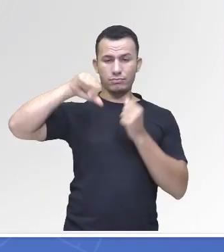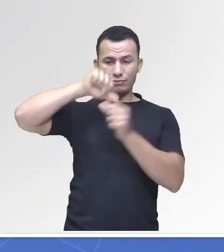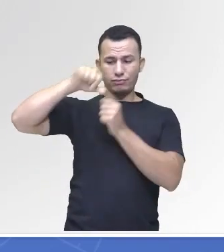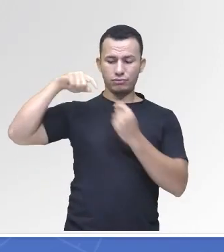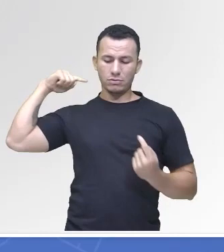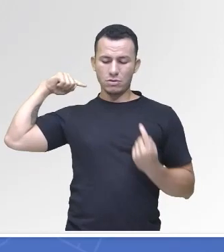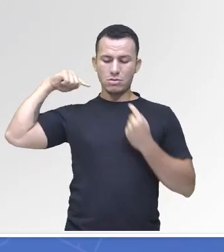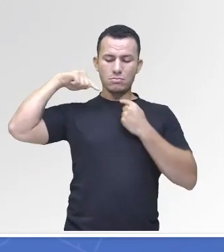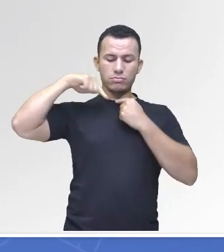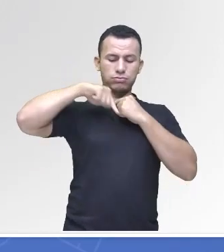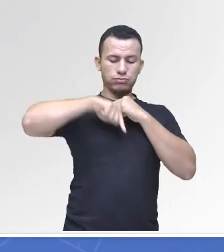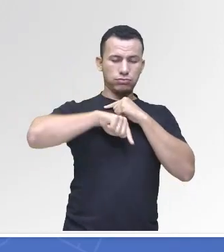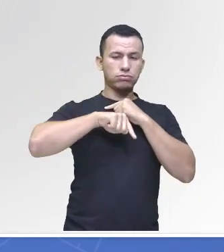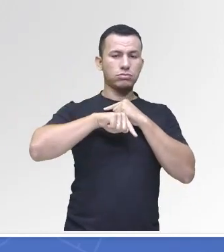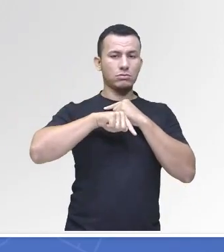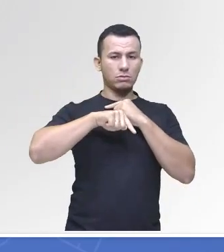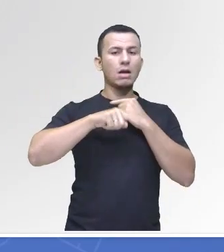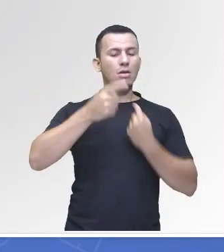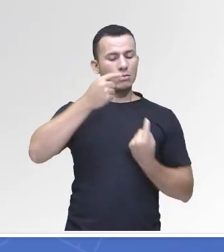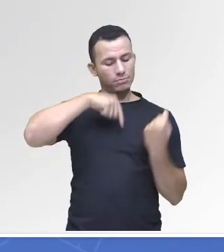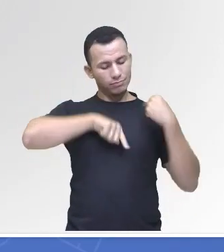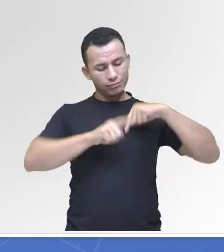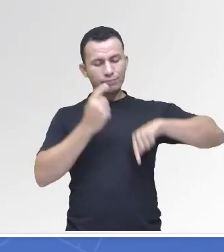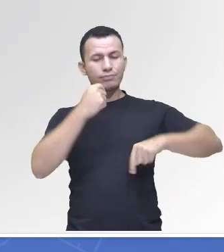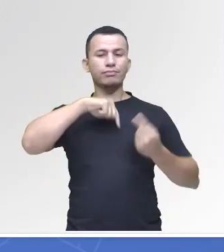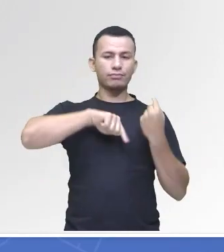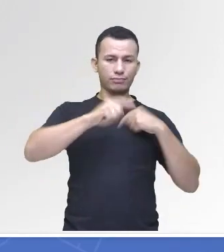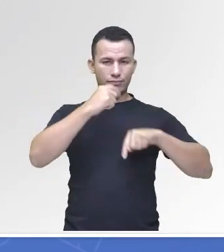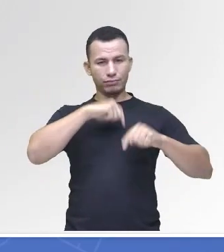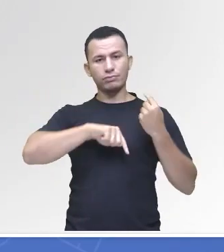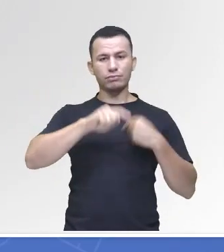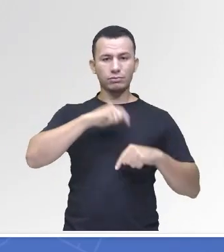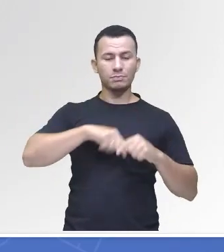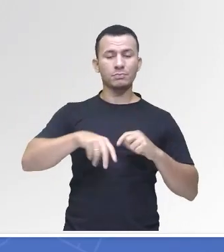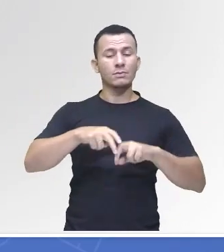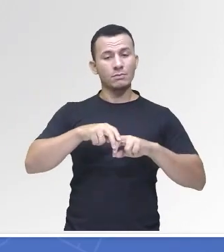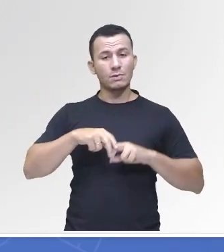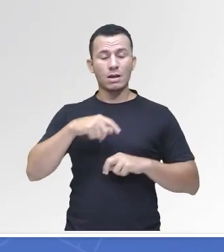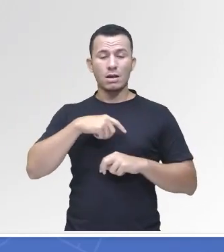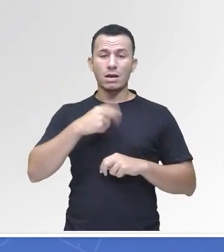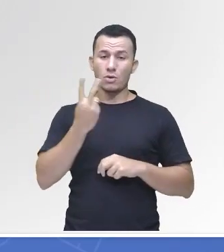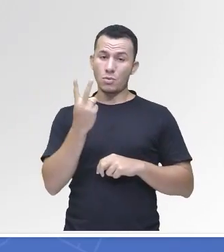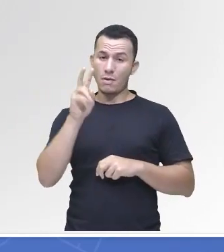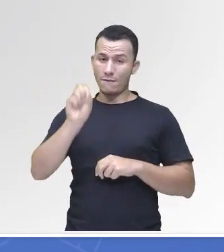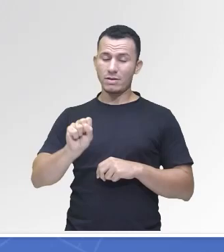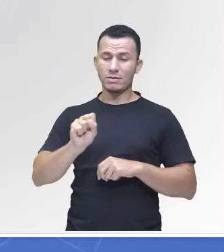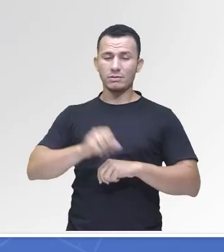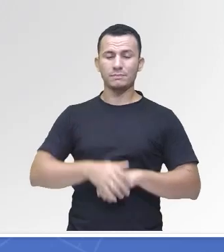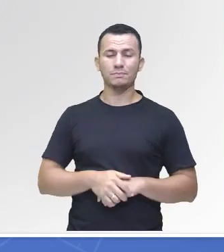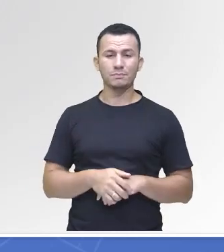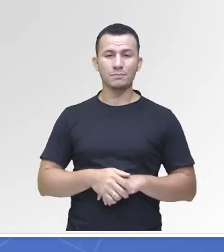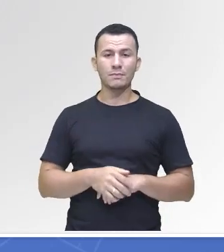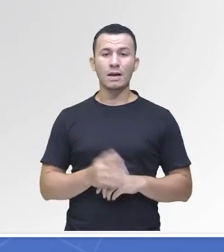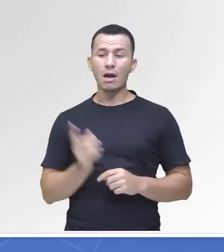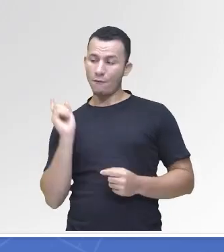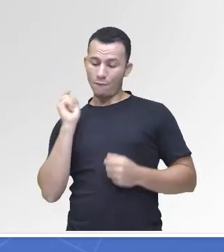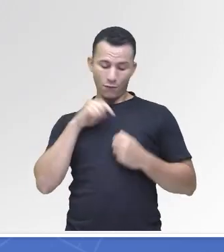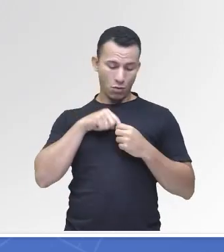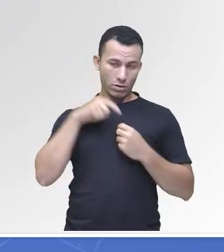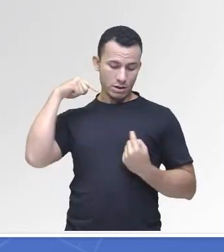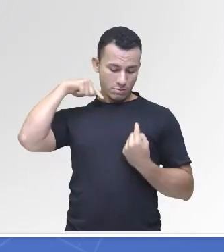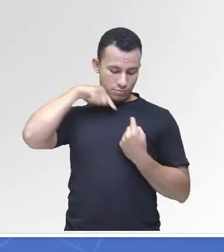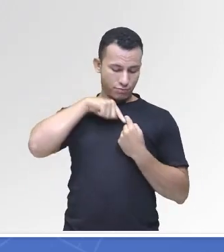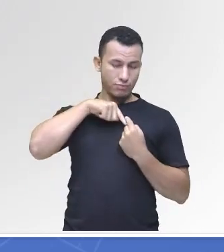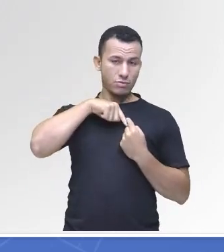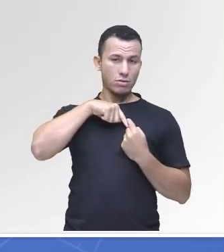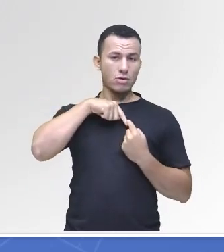pelo o gás carbônico pelo oxigênio, e aí ele retorna pelo coração, ó. Então, ele passa pela segunda vez. Quando ele retorna para o coração, tem aí